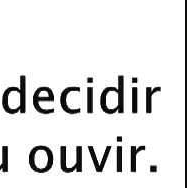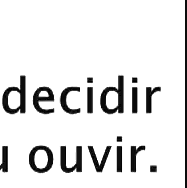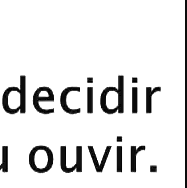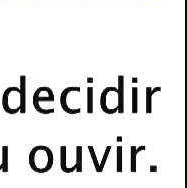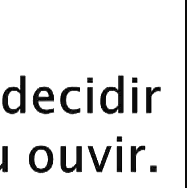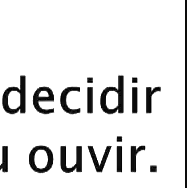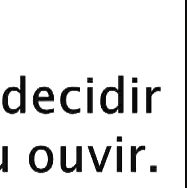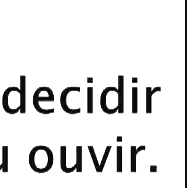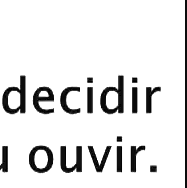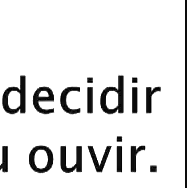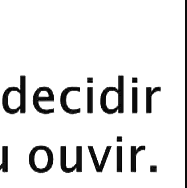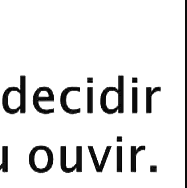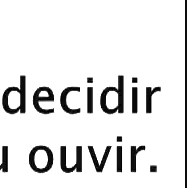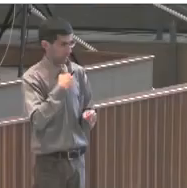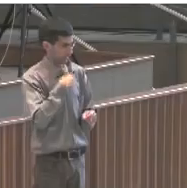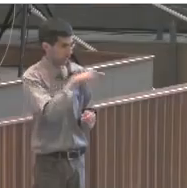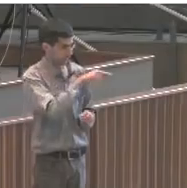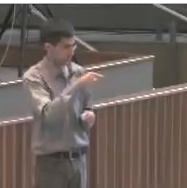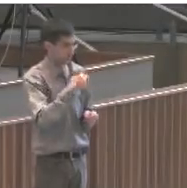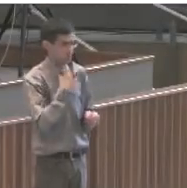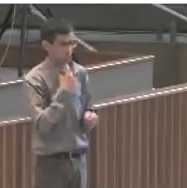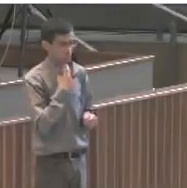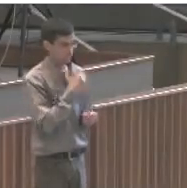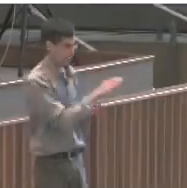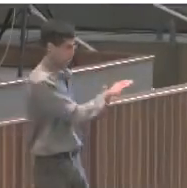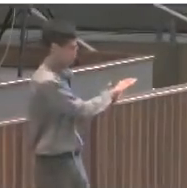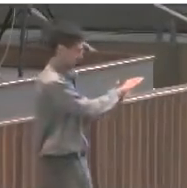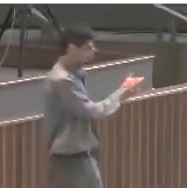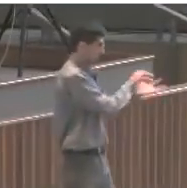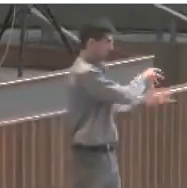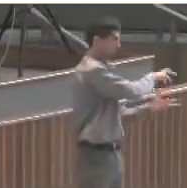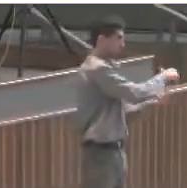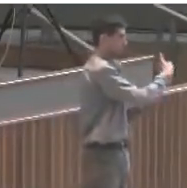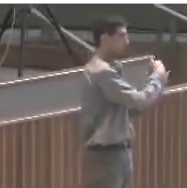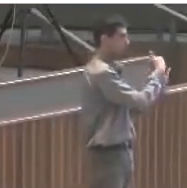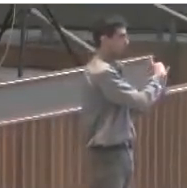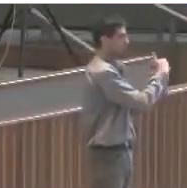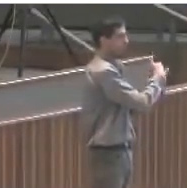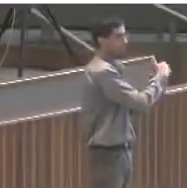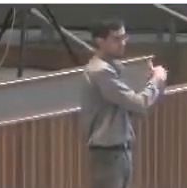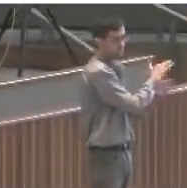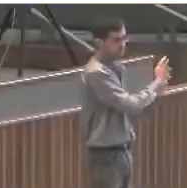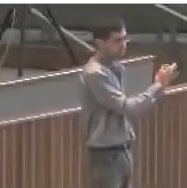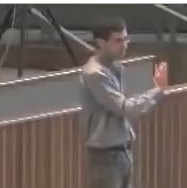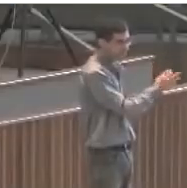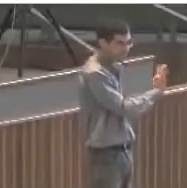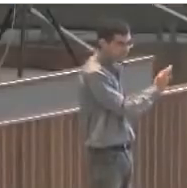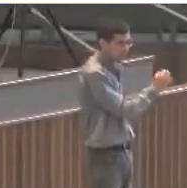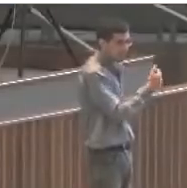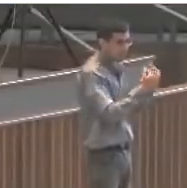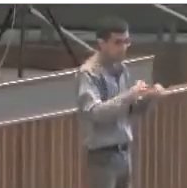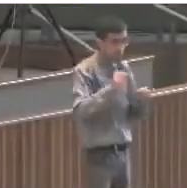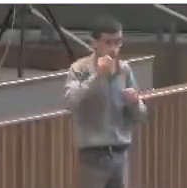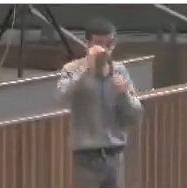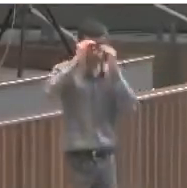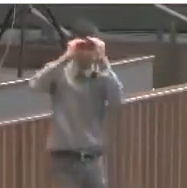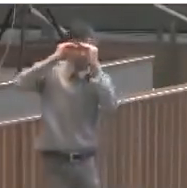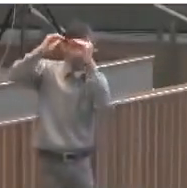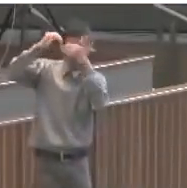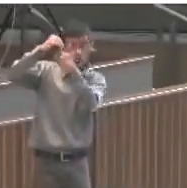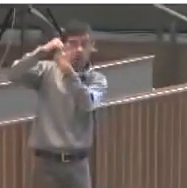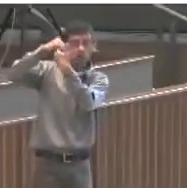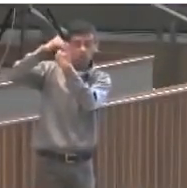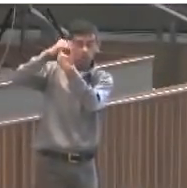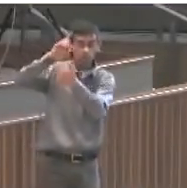que está sobre a vida dele eu preciso saber a debaixo de que orientação ele